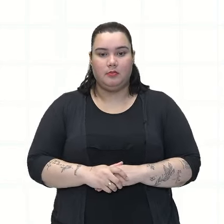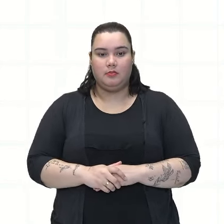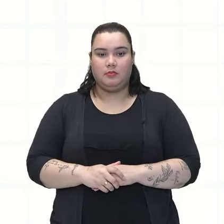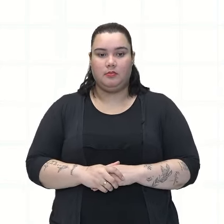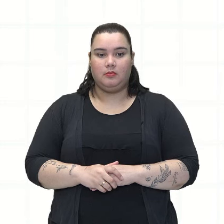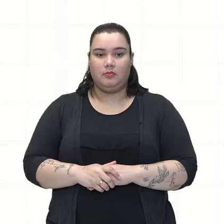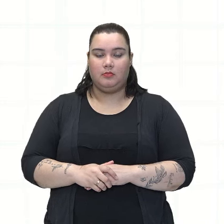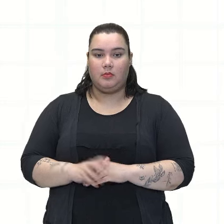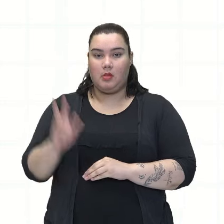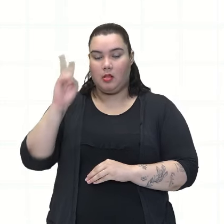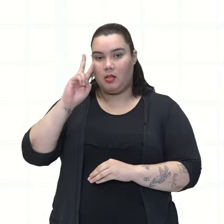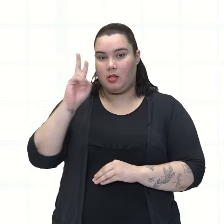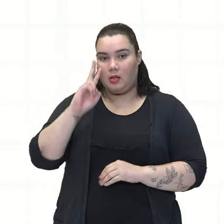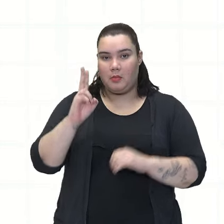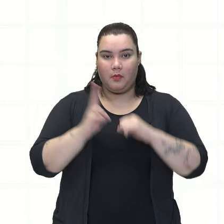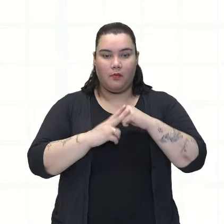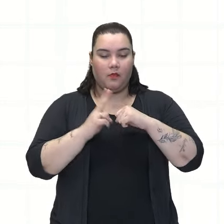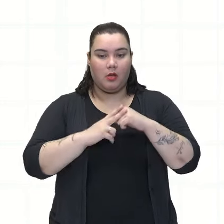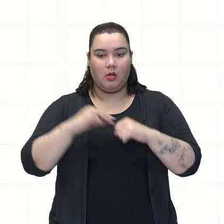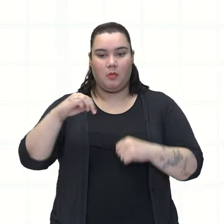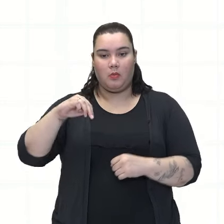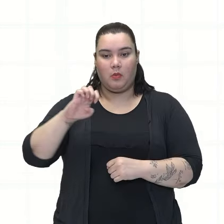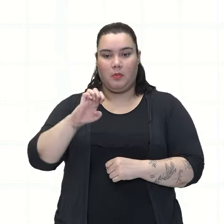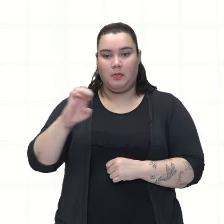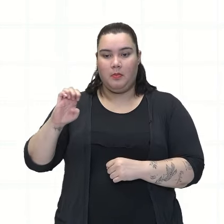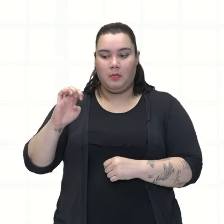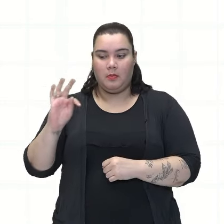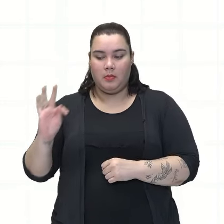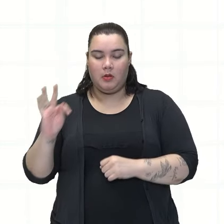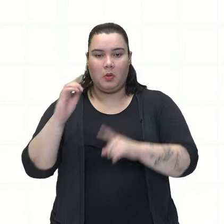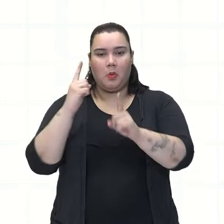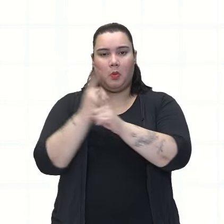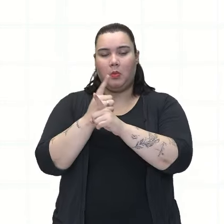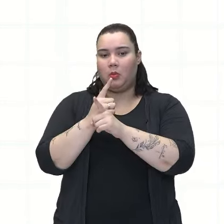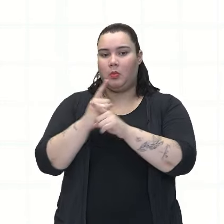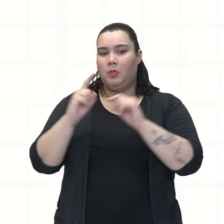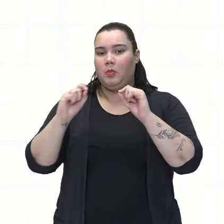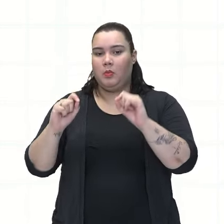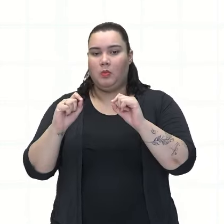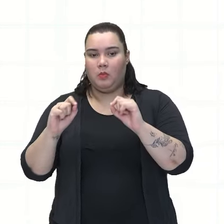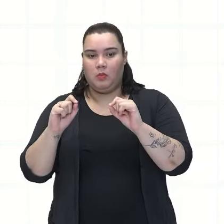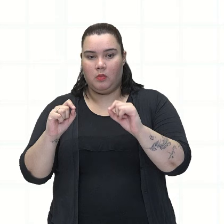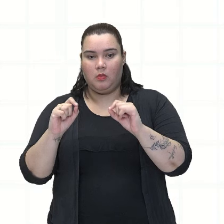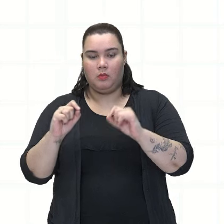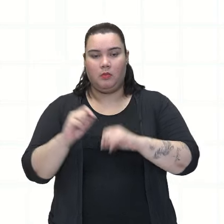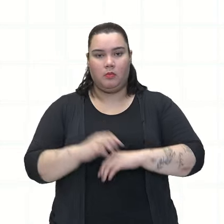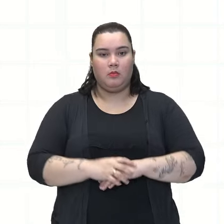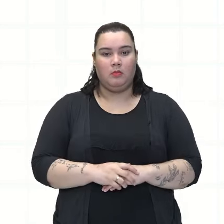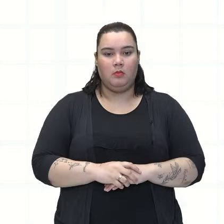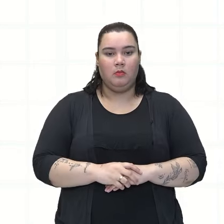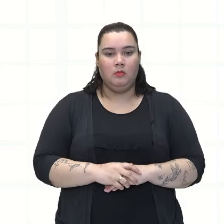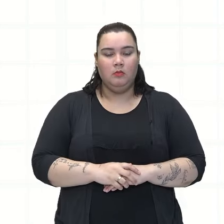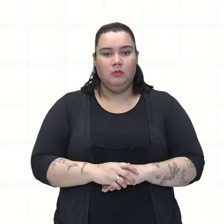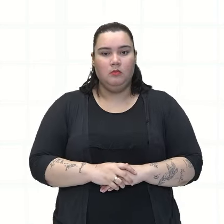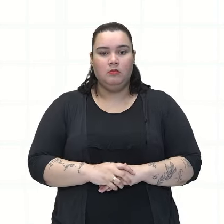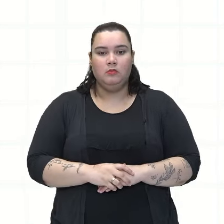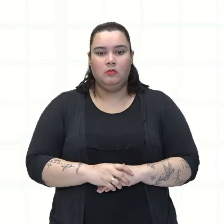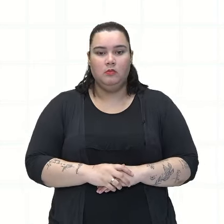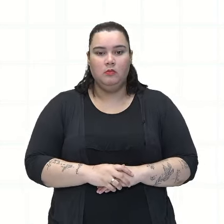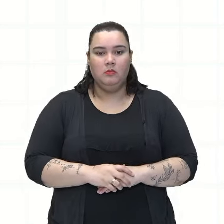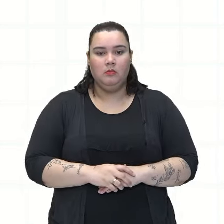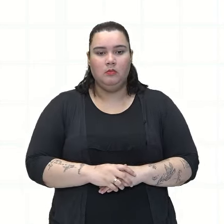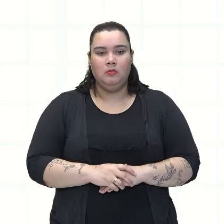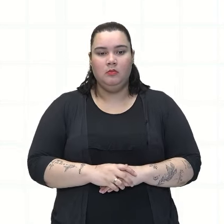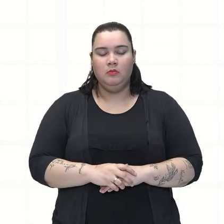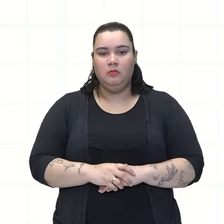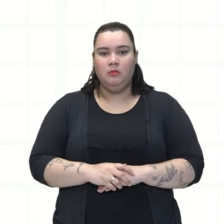meet. Lembra-se do verbo meet? Verbo encontrar. Encontrar com quem? Com os meus friends and talk, que é o verbo conversar.